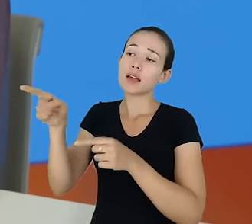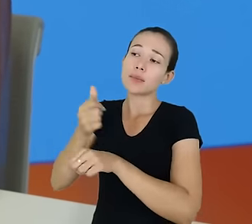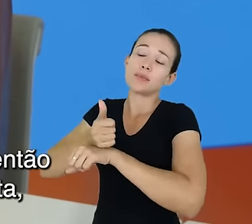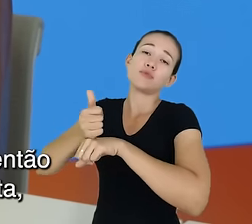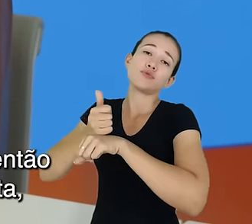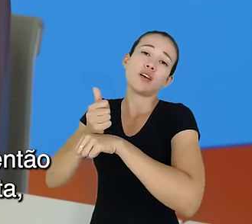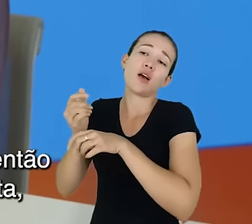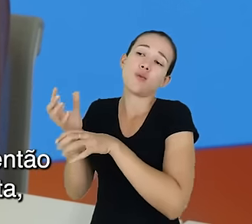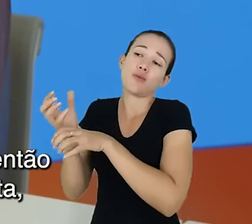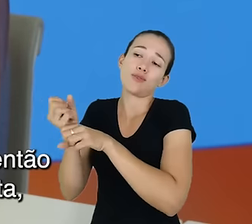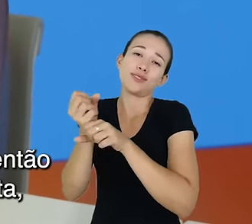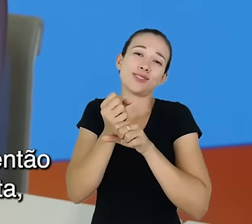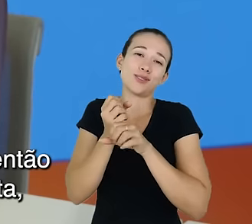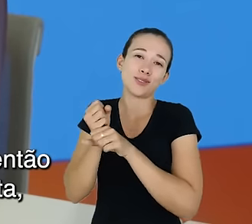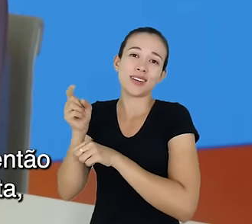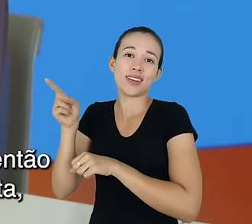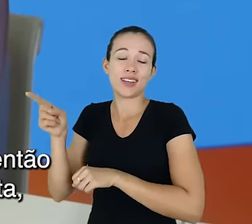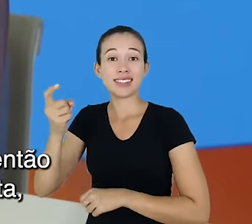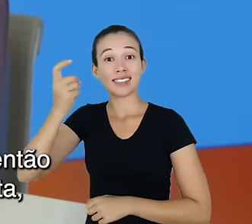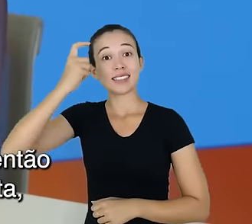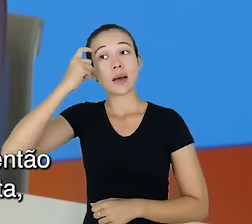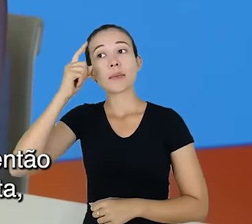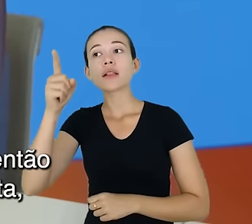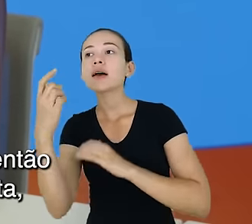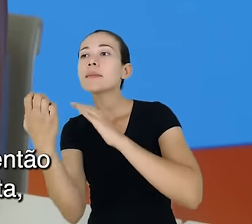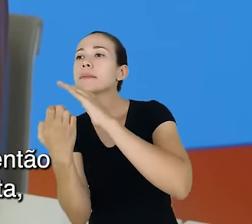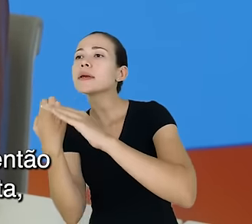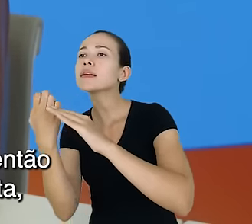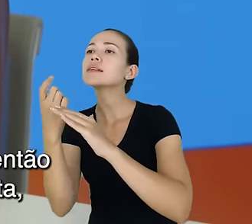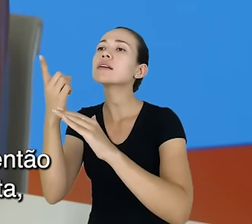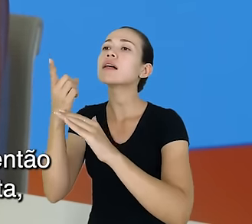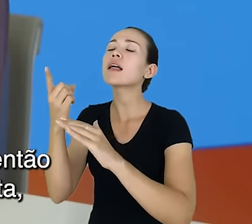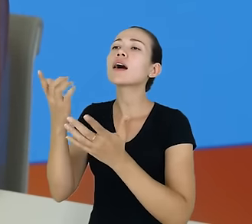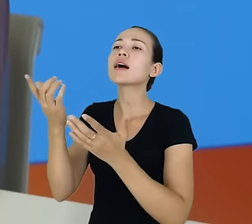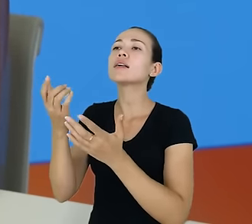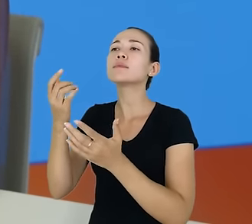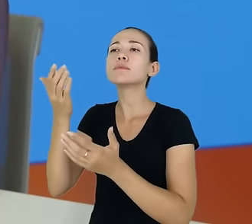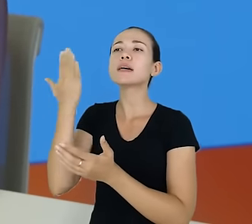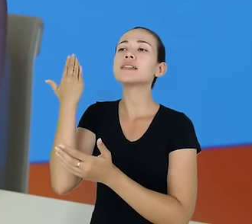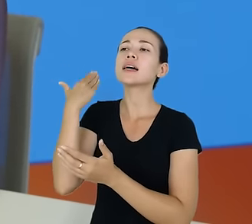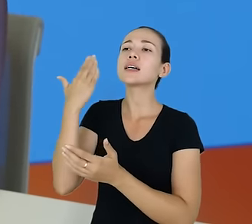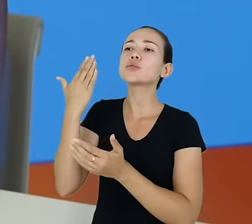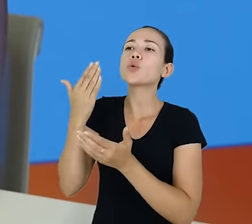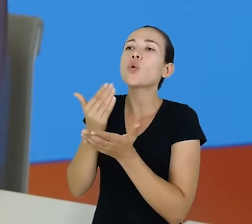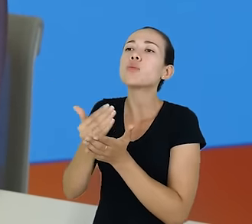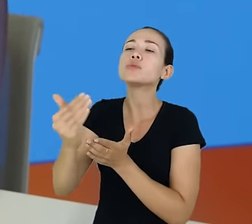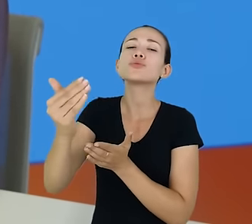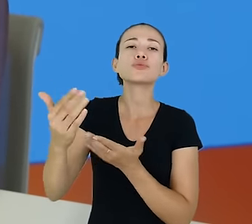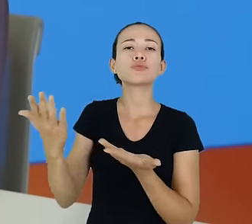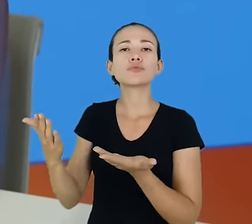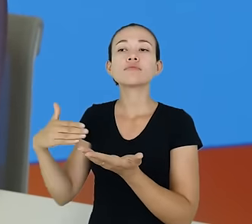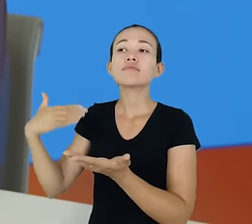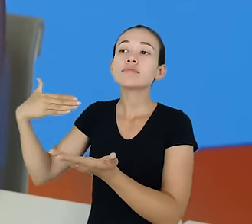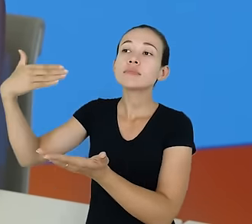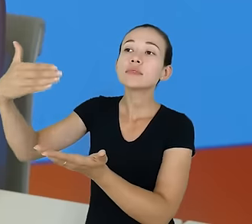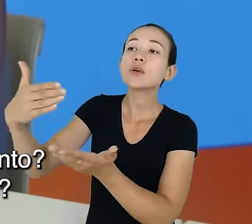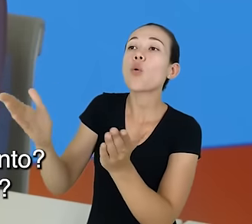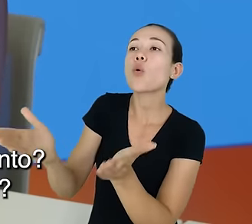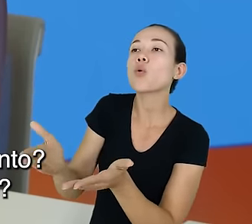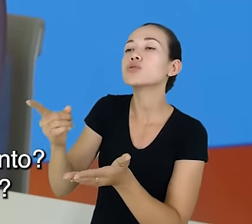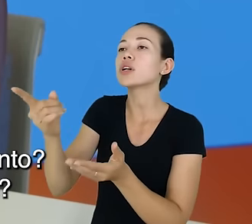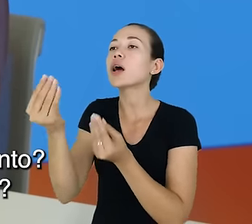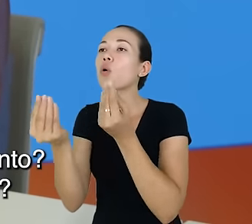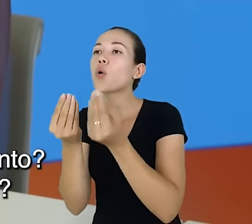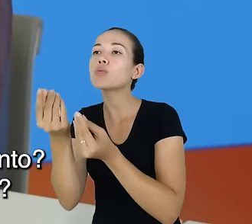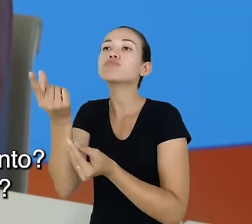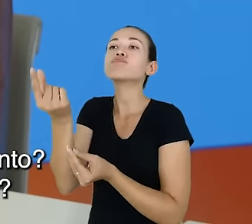dominam eles têm o conhecimento histórico da empresa então sabe quando que a empresa foi aber aberta qual é a situação que ela se encontra no momento qual